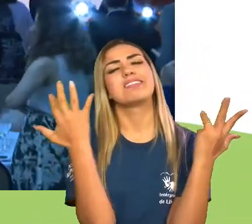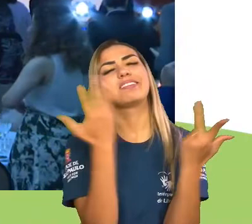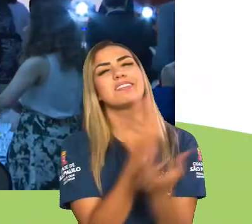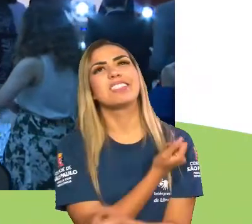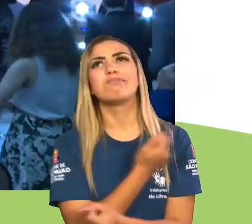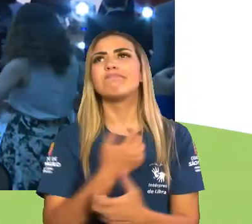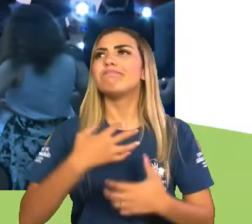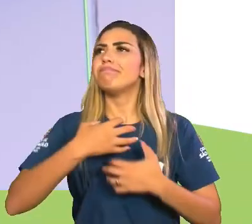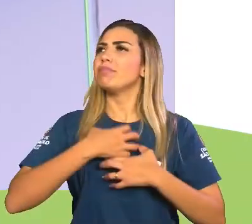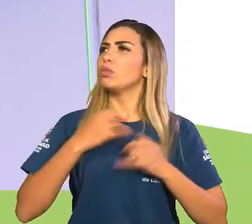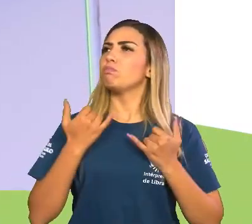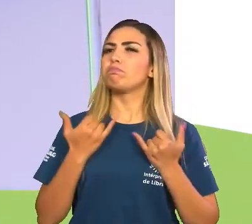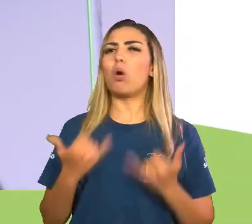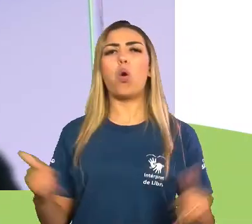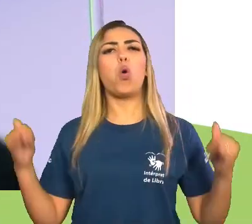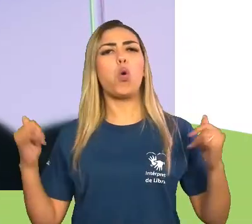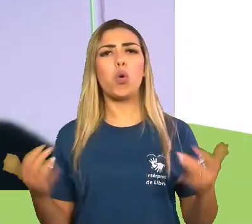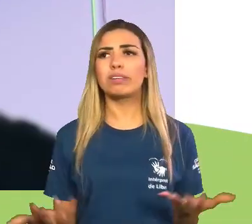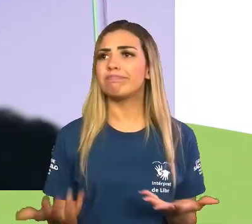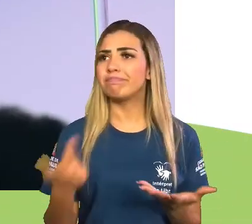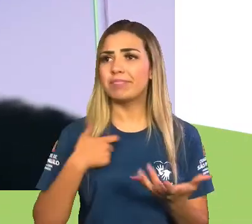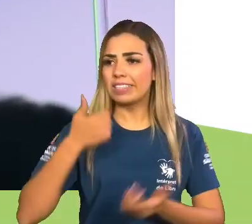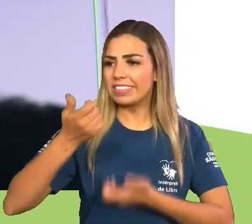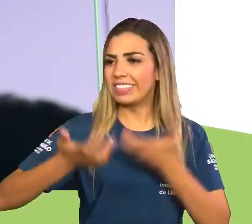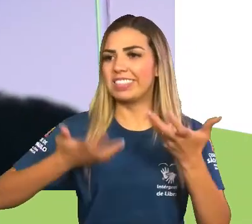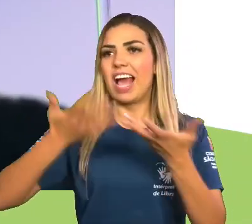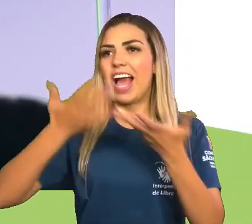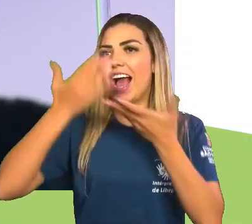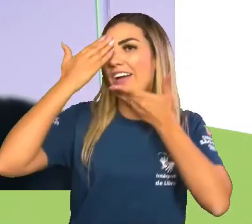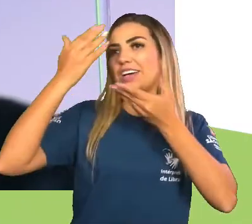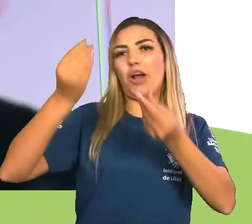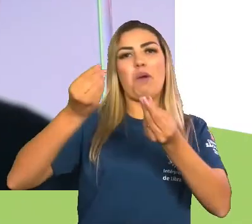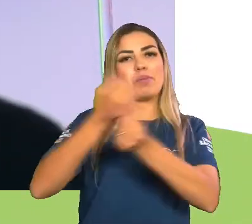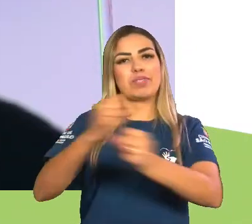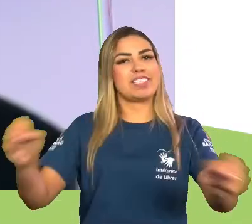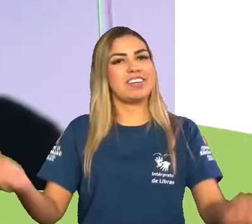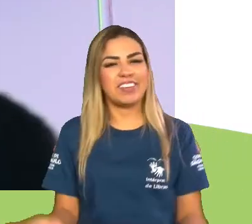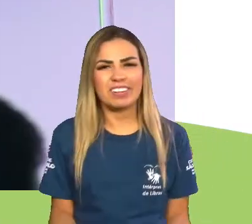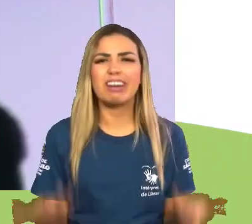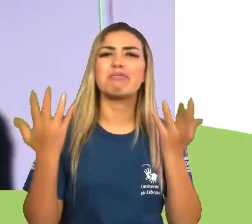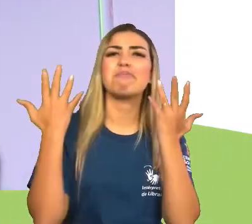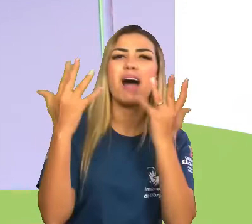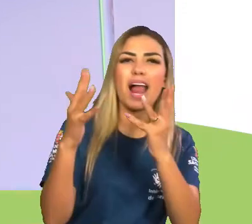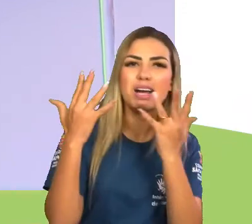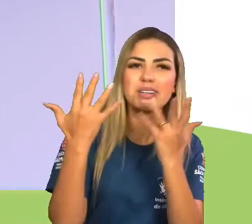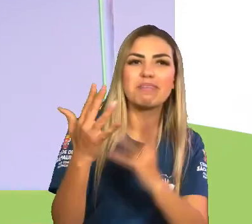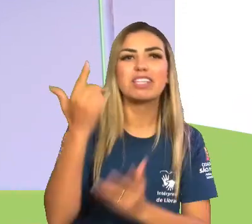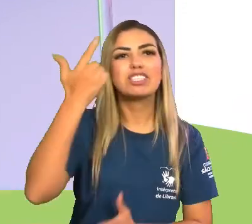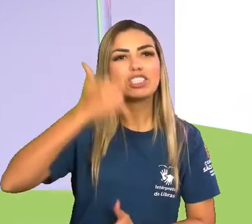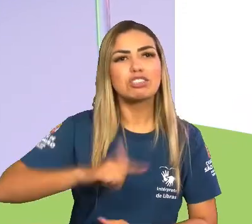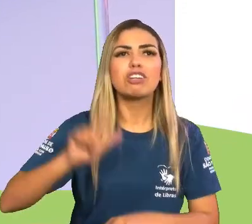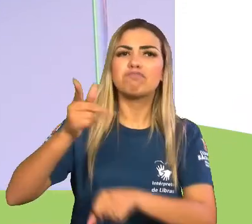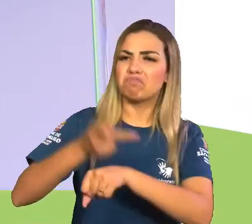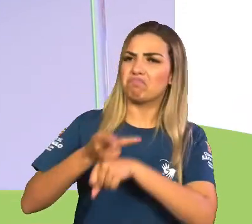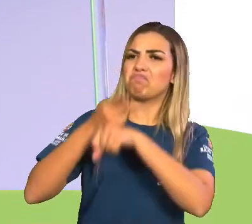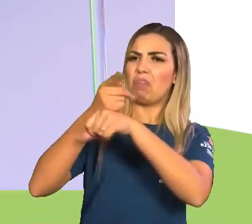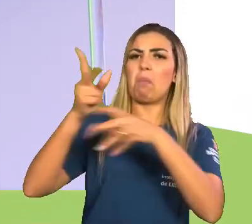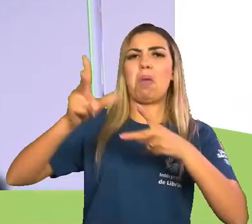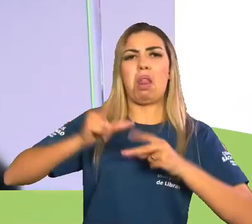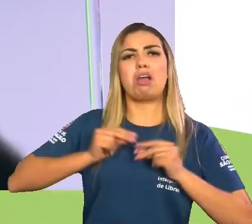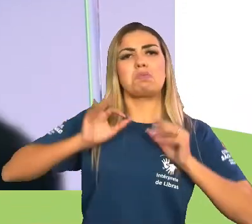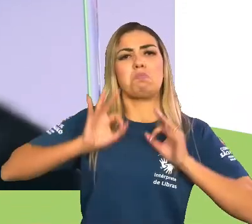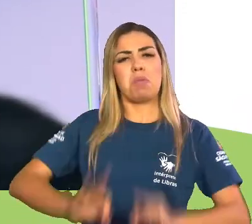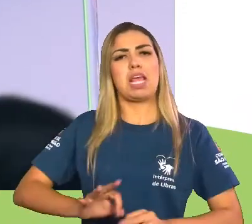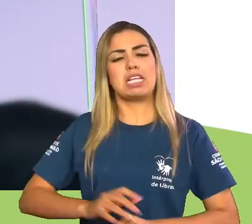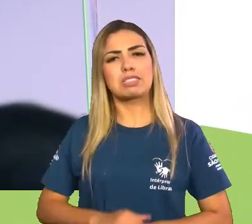de energia, eu não tenho mais nem palavras para te agradecer. Parabéns mais uma vez, prêmio mais do que merecido. Obrigado por